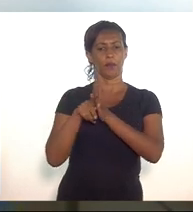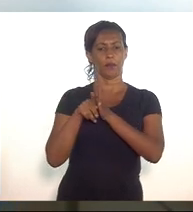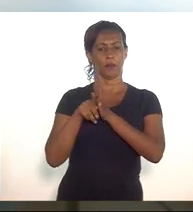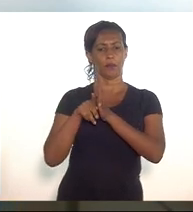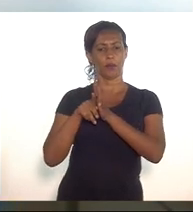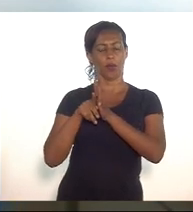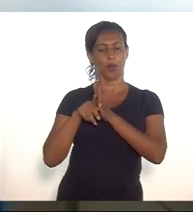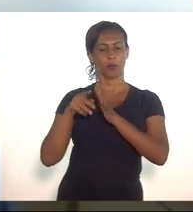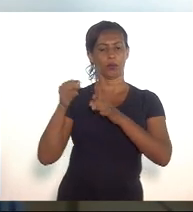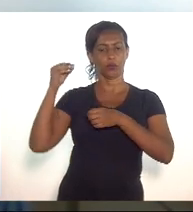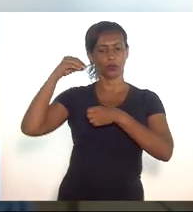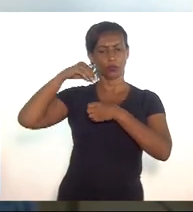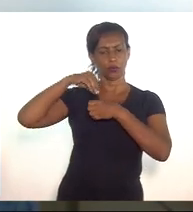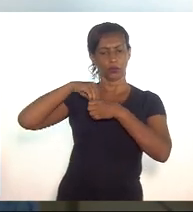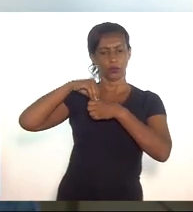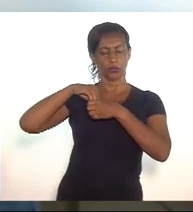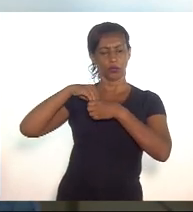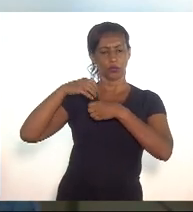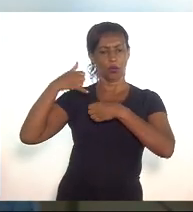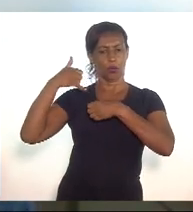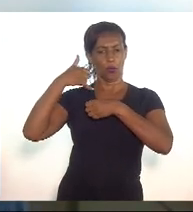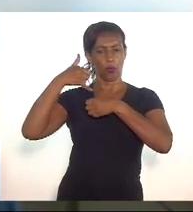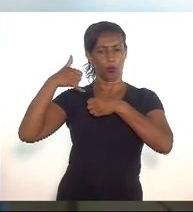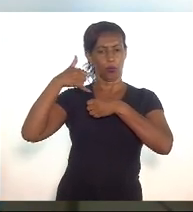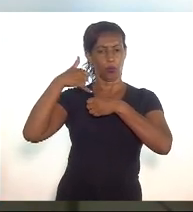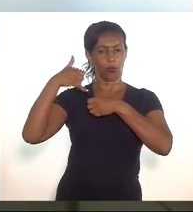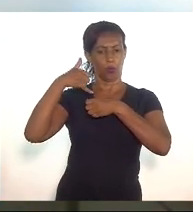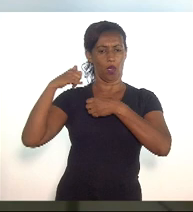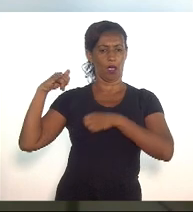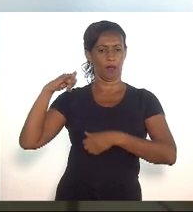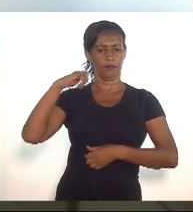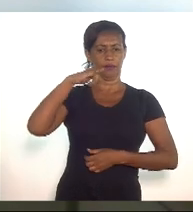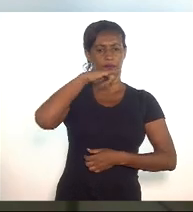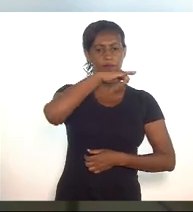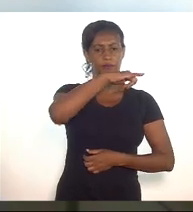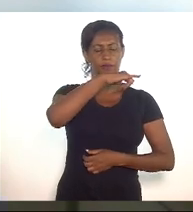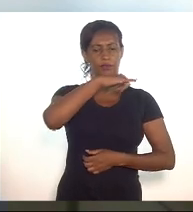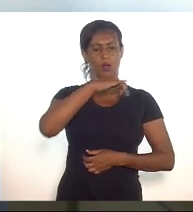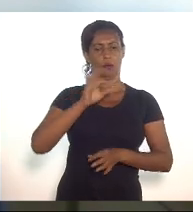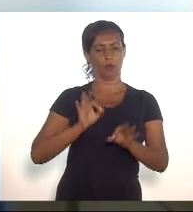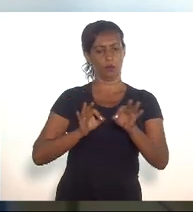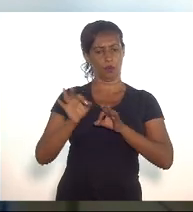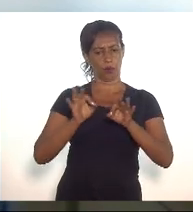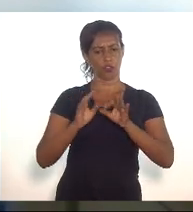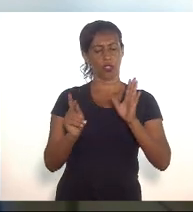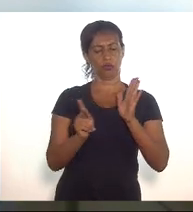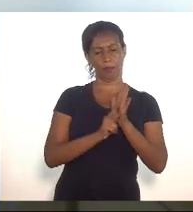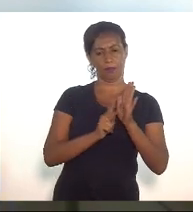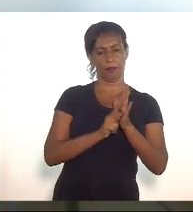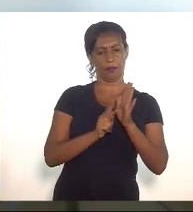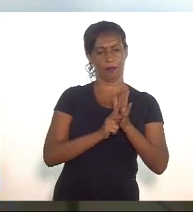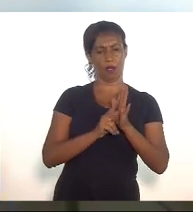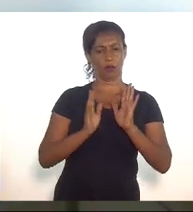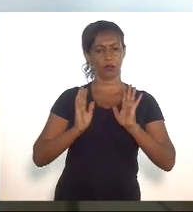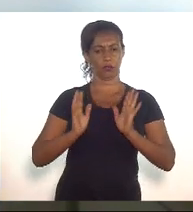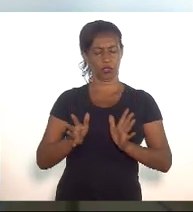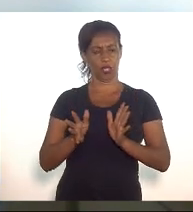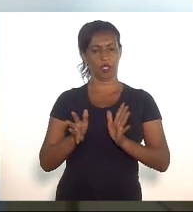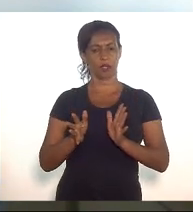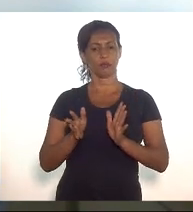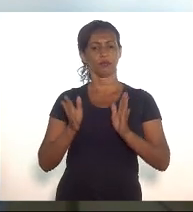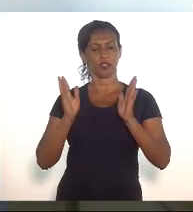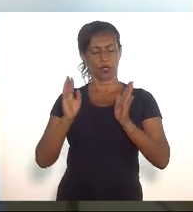operações de saída interna de querosene de aviação QAV. Esse projeto já foi à pauta, também já